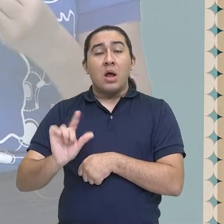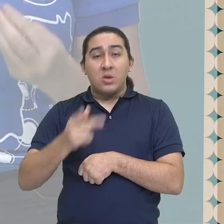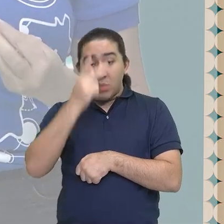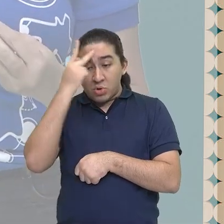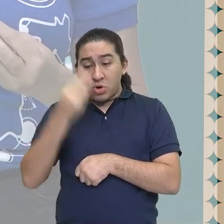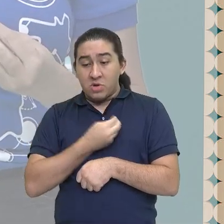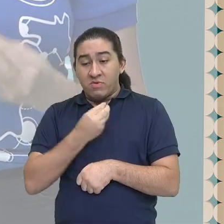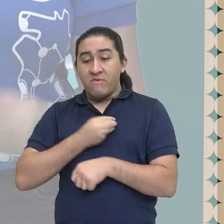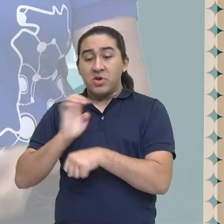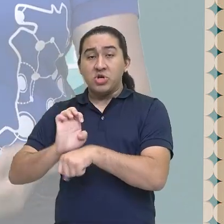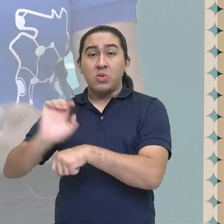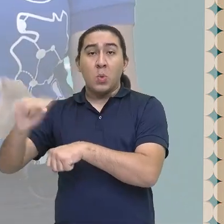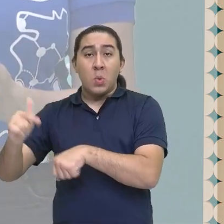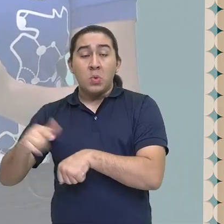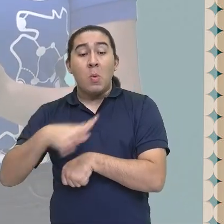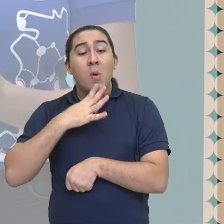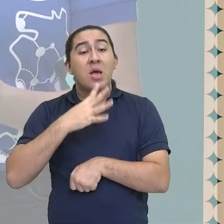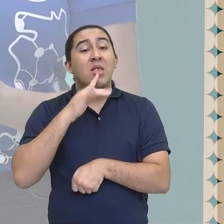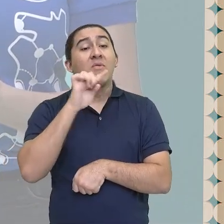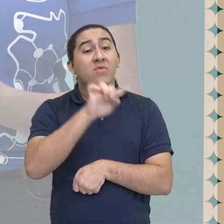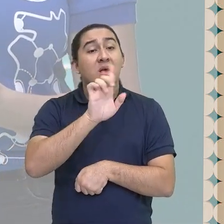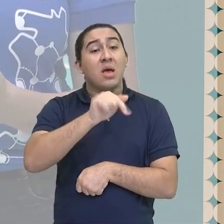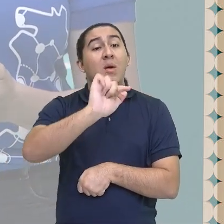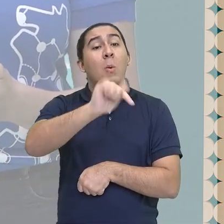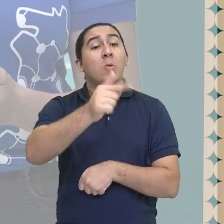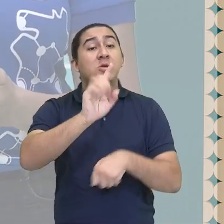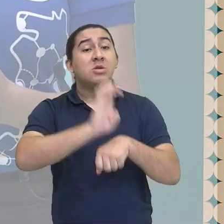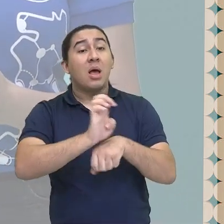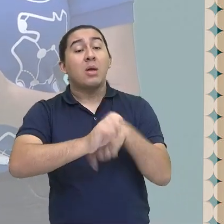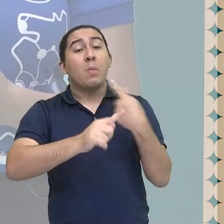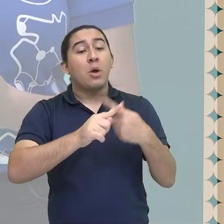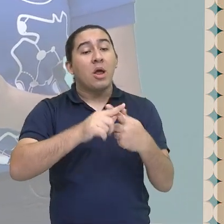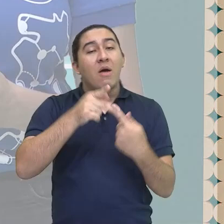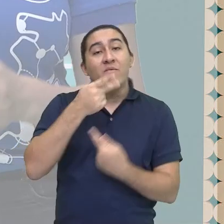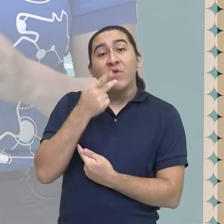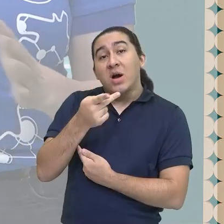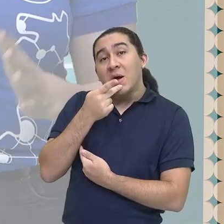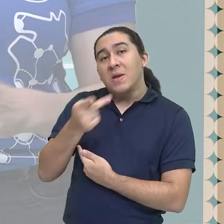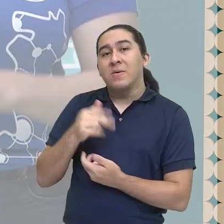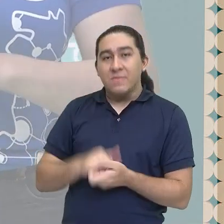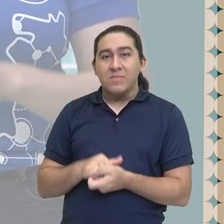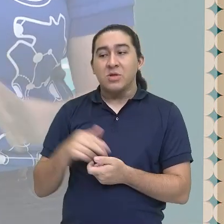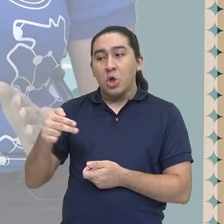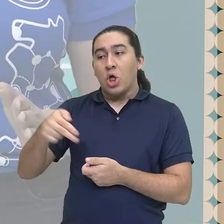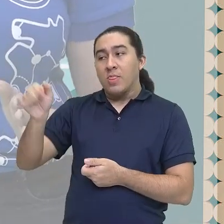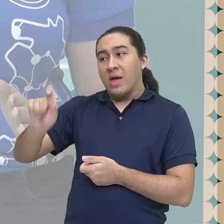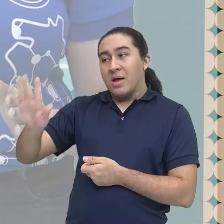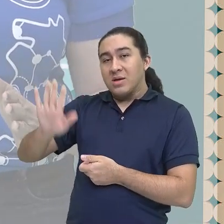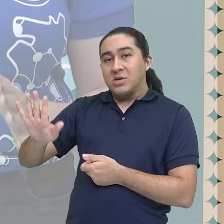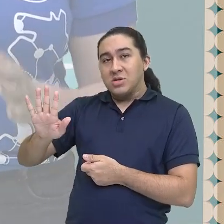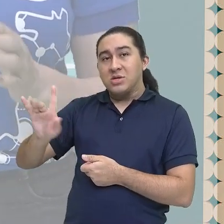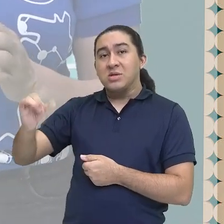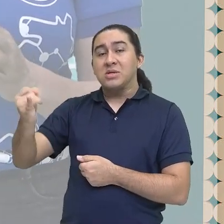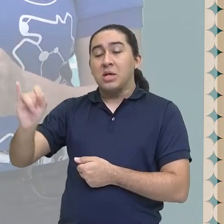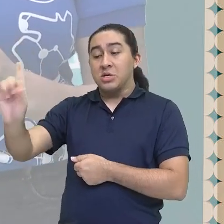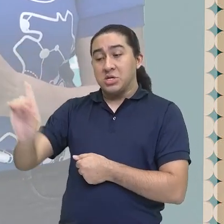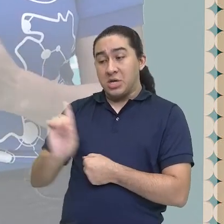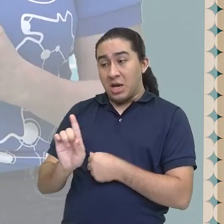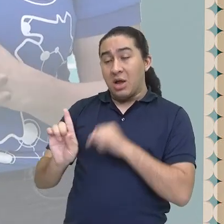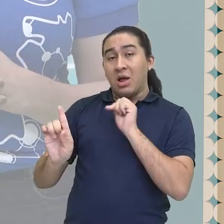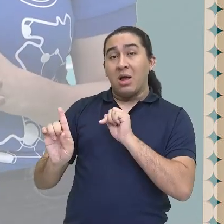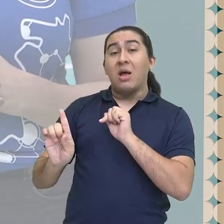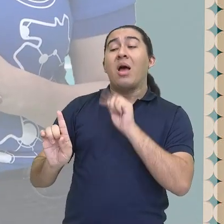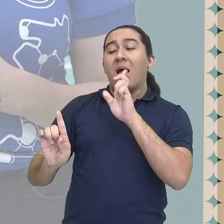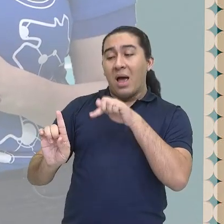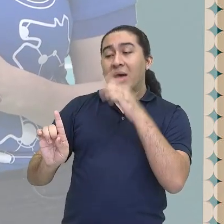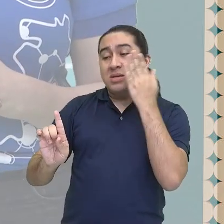é nordestino, né, que tem um sotaque assim mais pesado, né, ele chega e você sabe, né, que estado